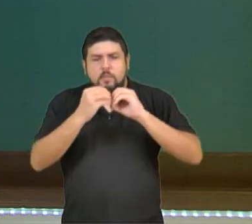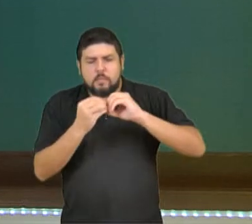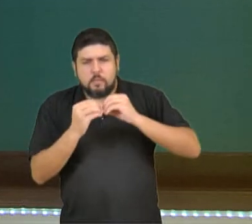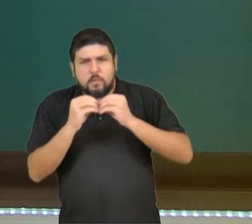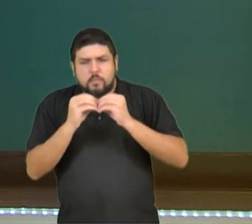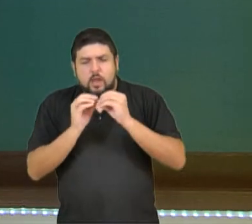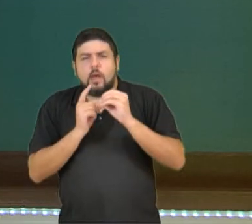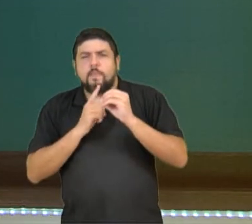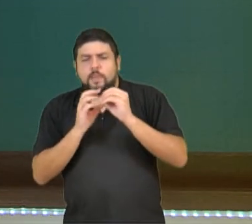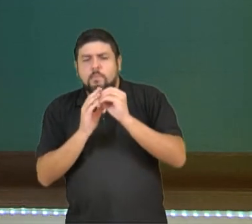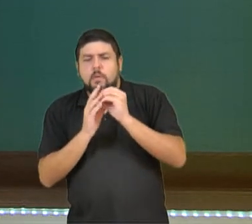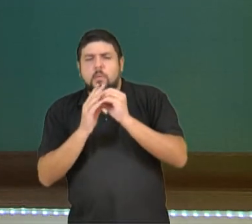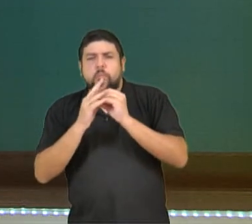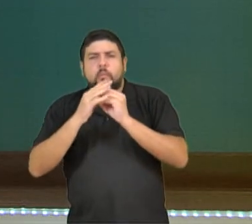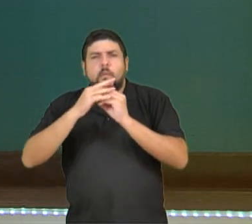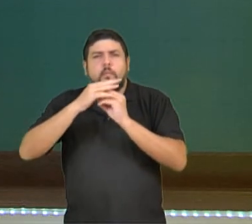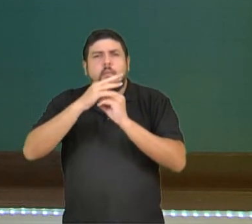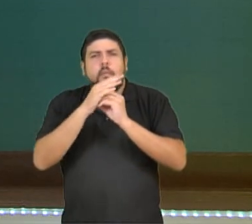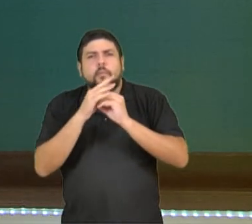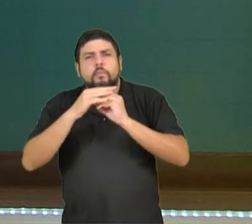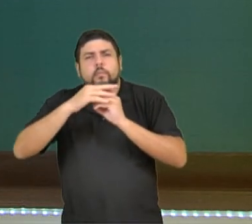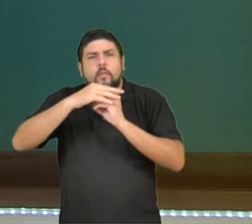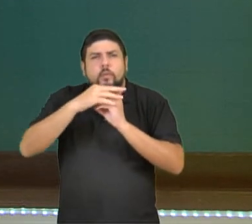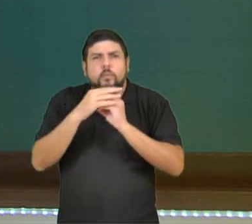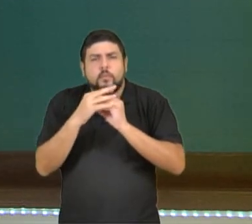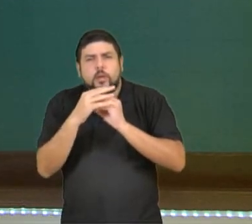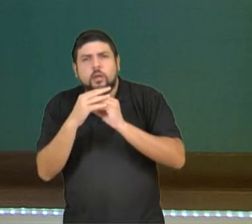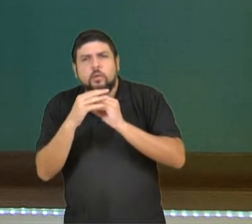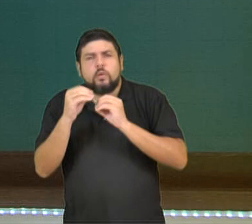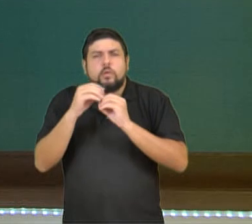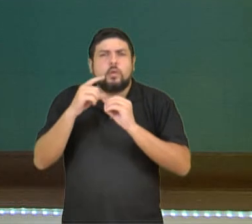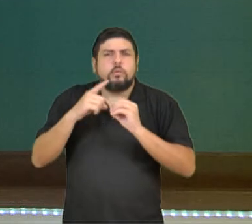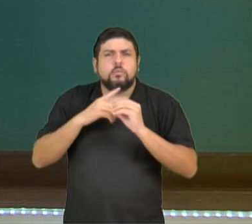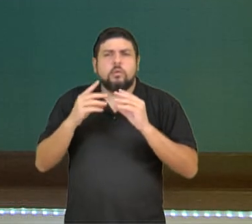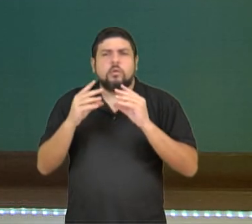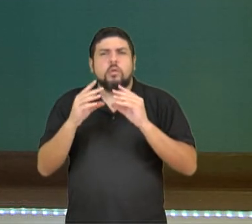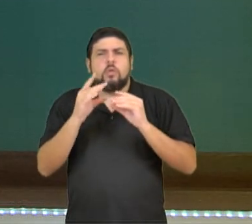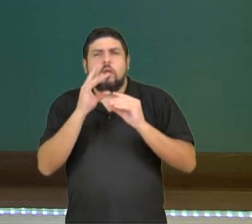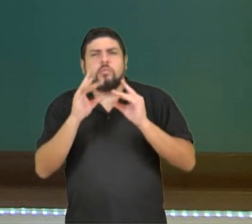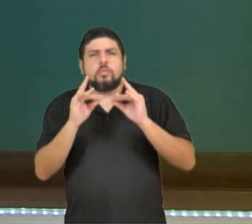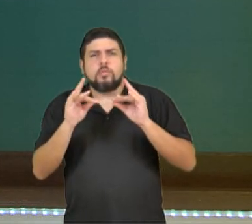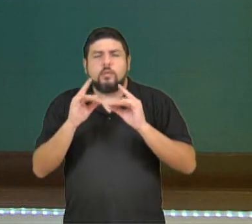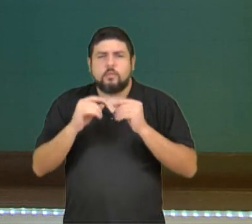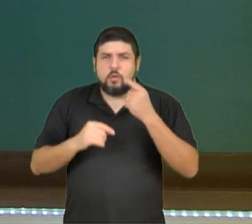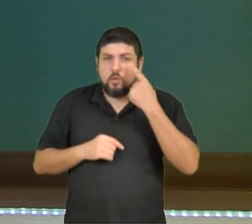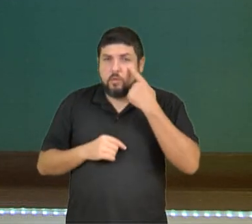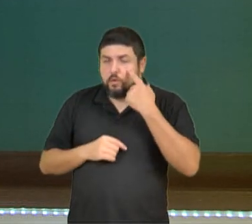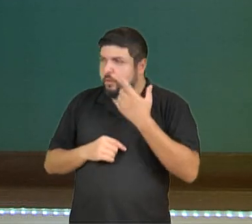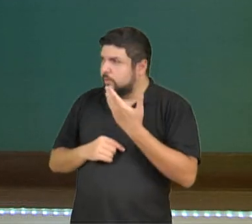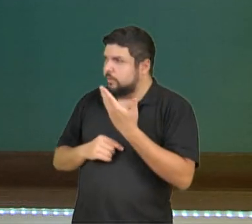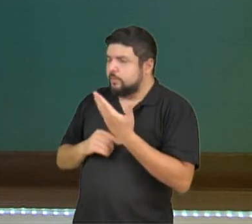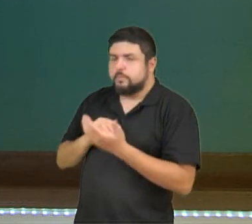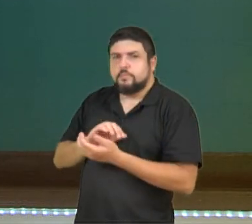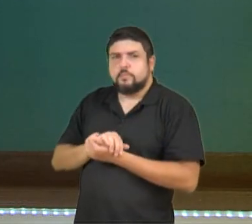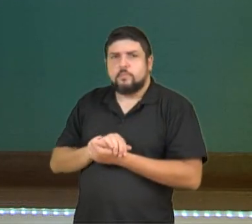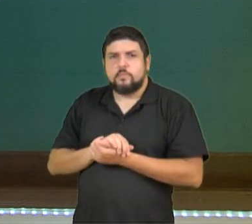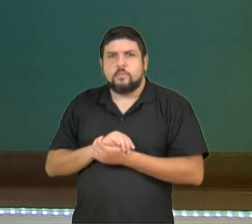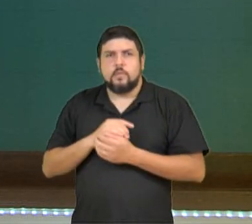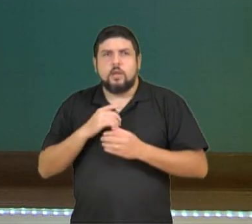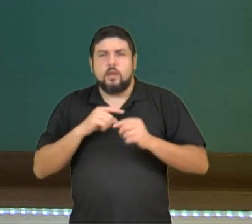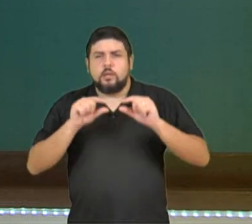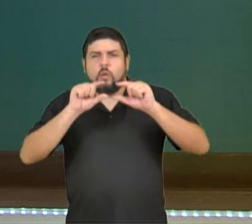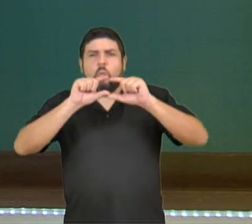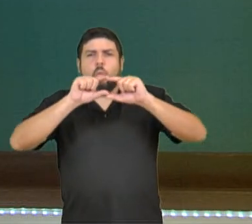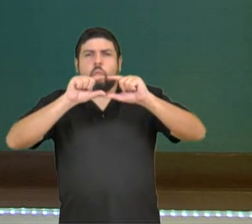o nosso sistema cardiovascular a drenar esses excessos. Então, olha só a imagem aqui. Nós temos um vaso sanguíneo